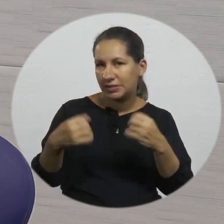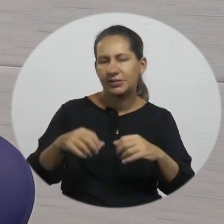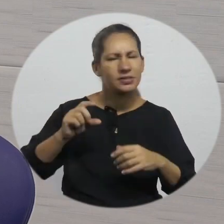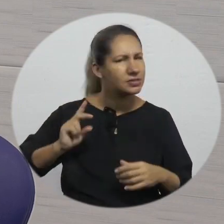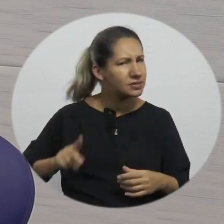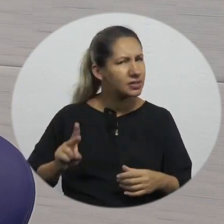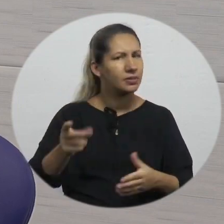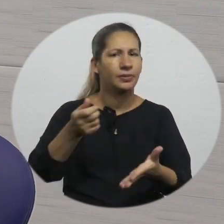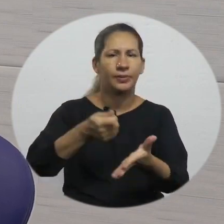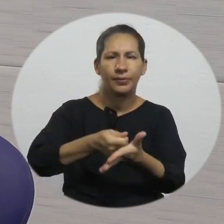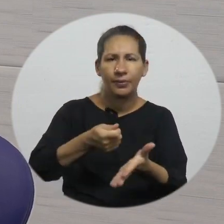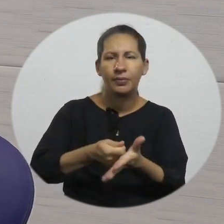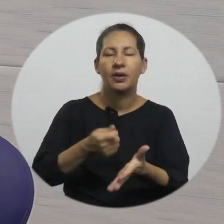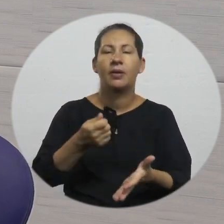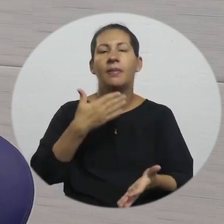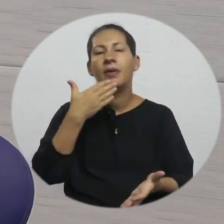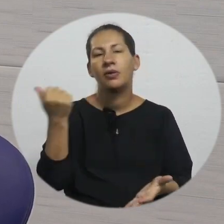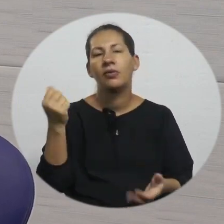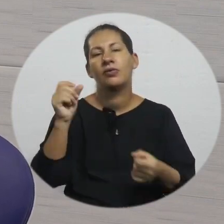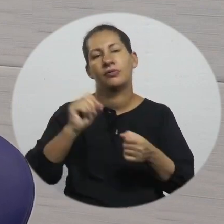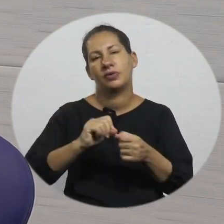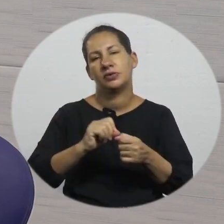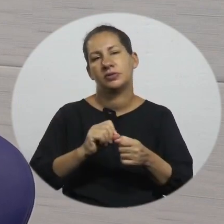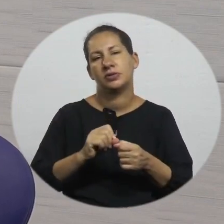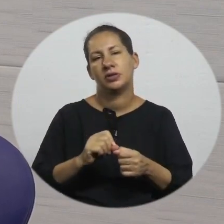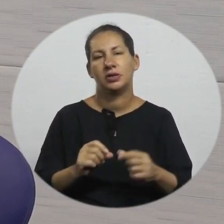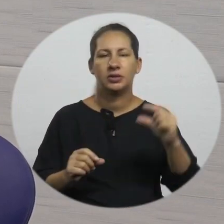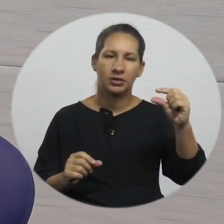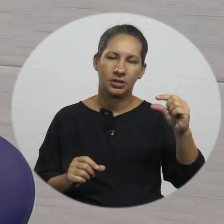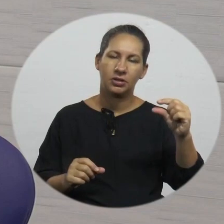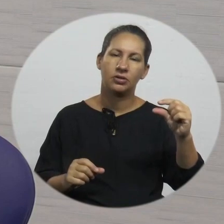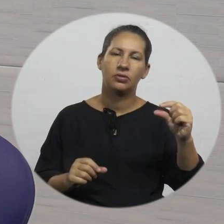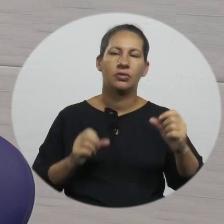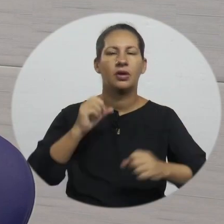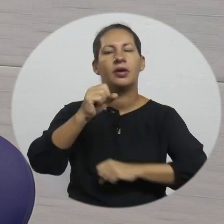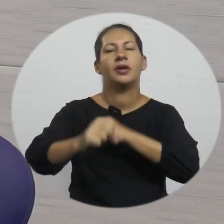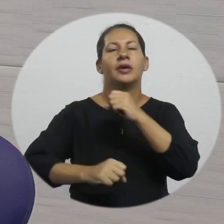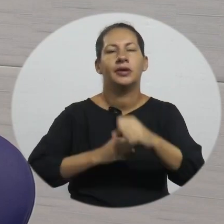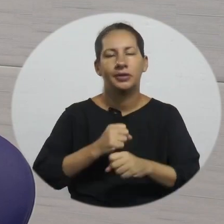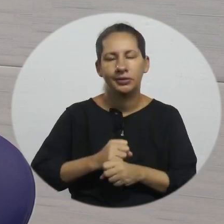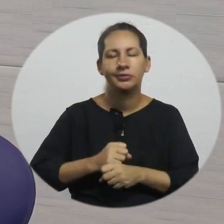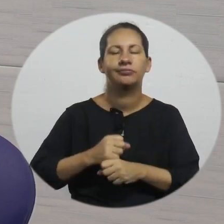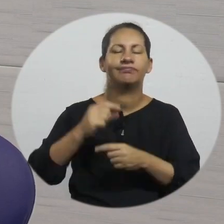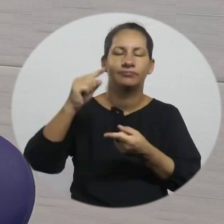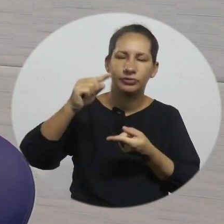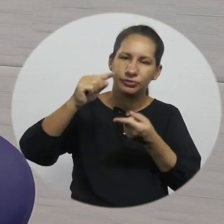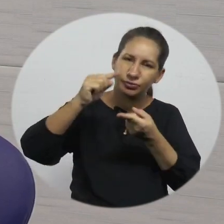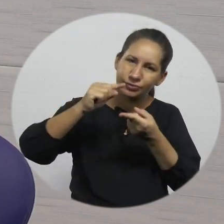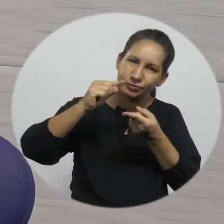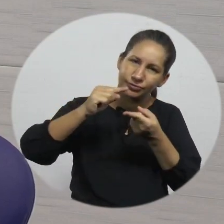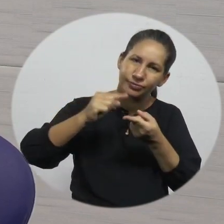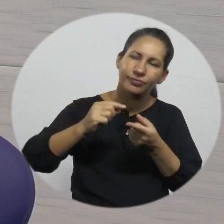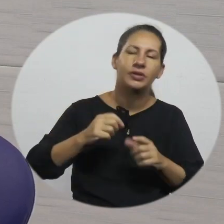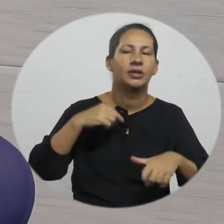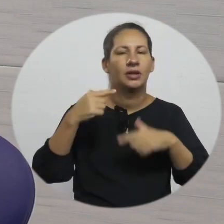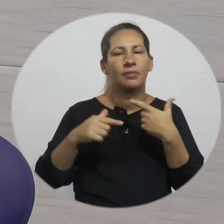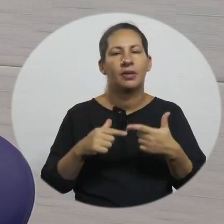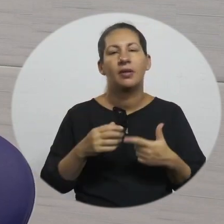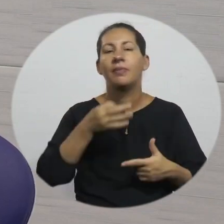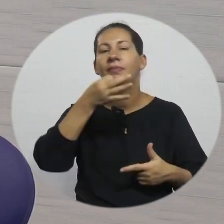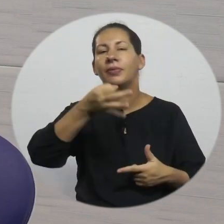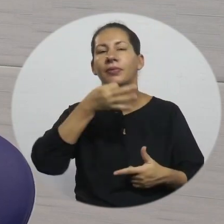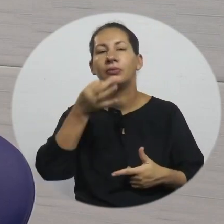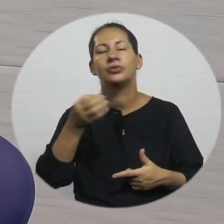precisa sempre procurar fazer o melhor com menos. O orçamento está a cada ano diminuindo, então a perspectiva é